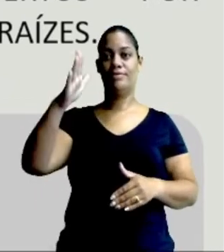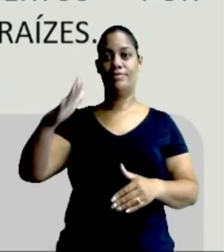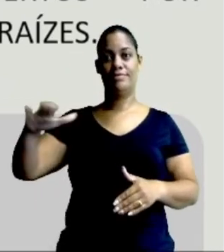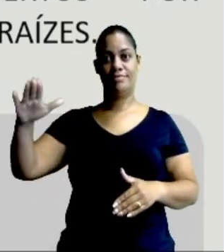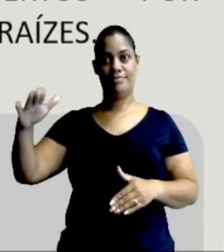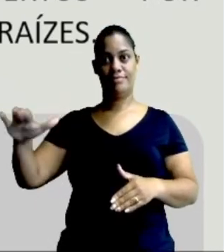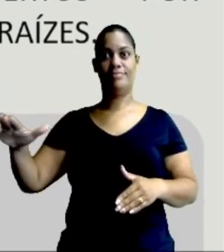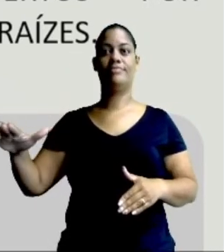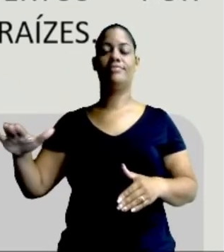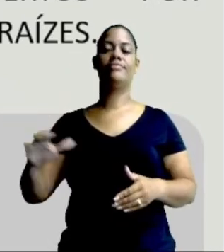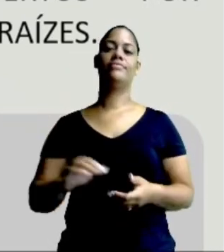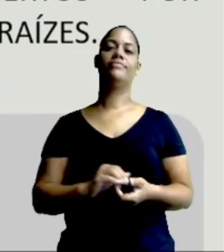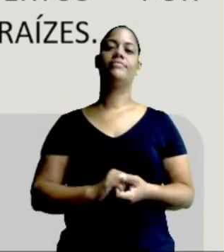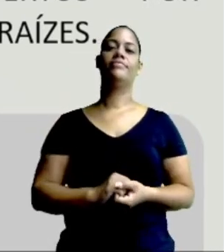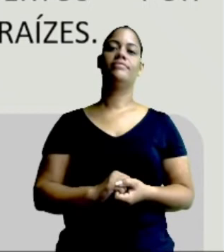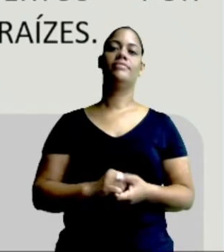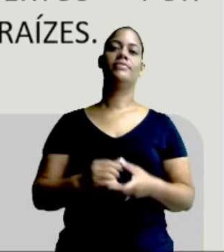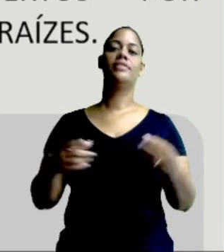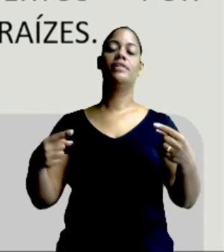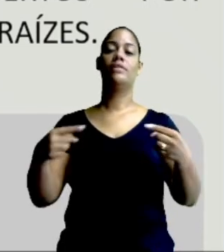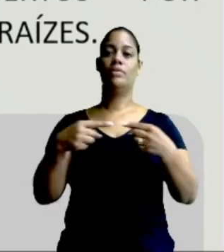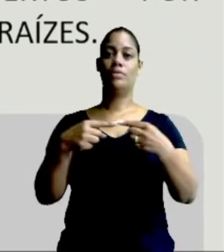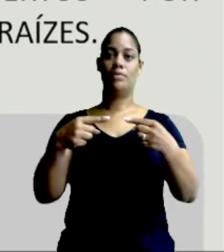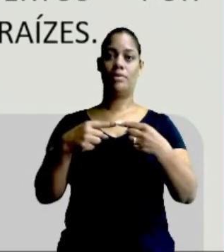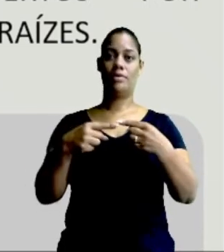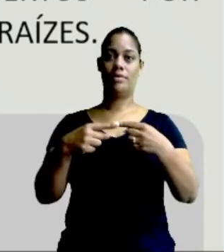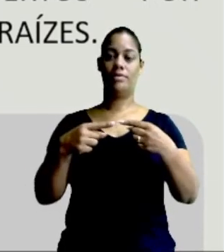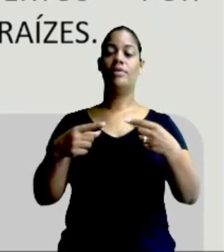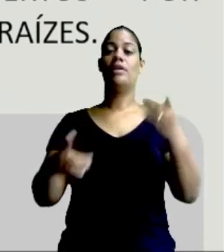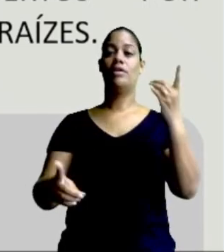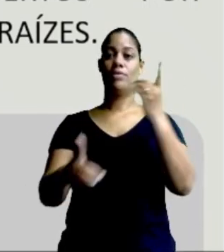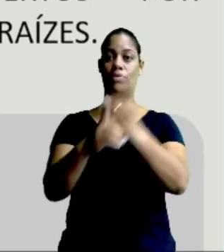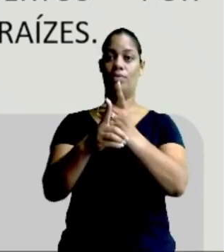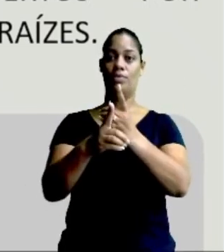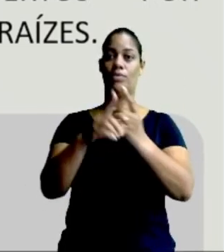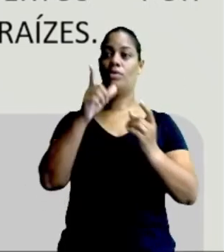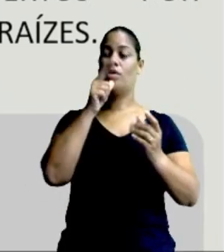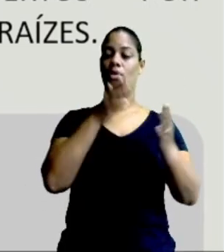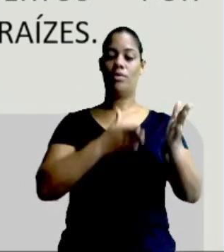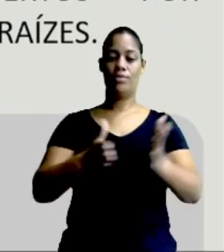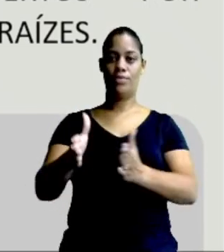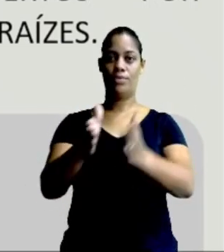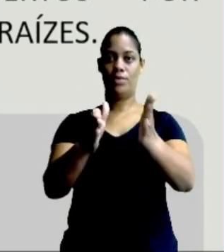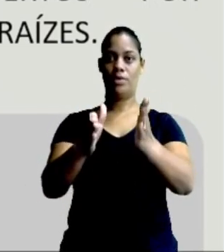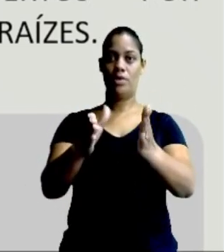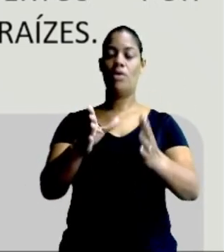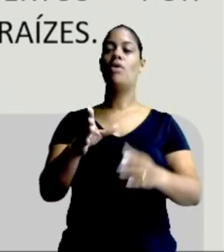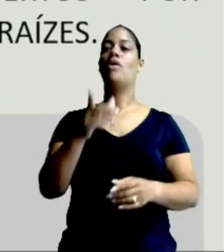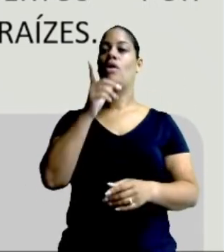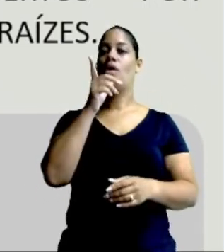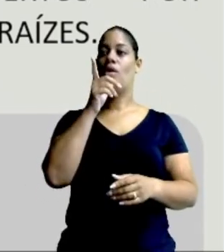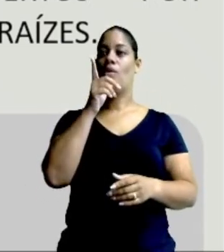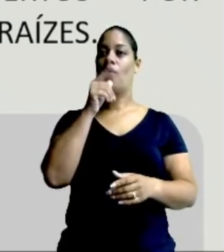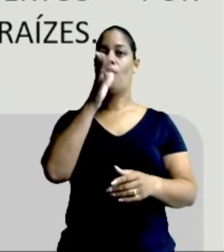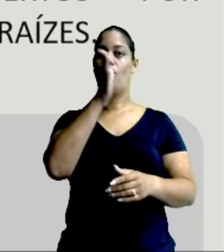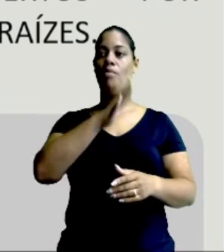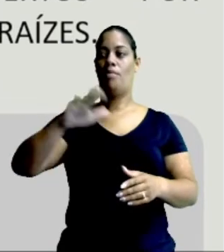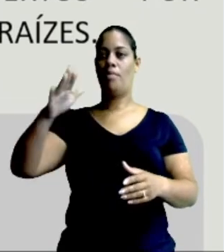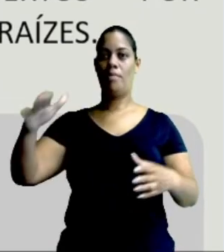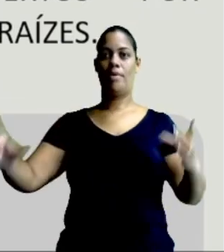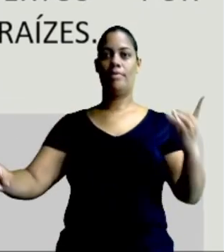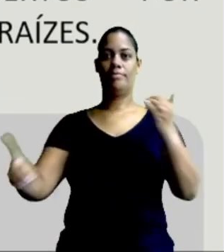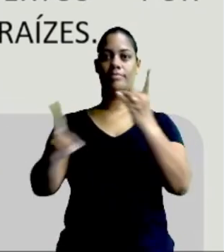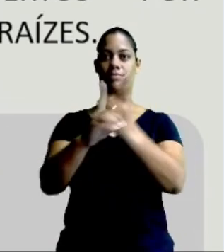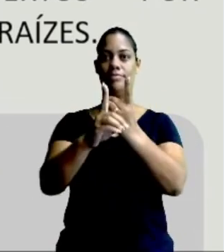florestados com a linha costeira. É o contato do rio com o mar nas águas calmas. E aí você vê uma vegetação